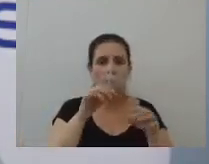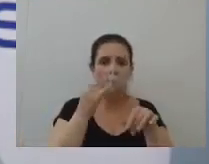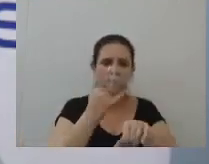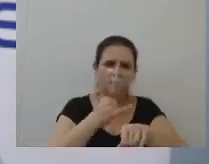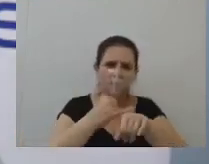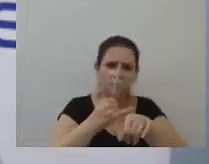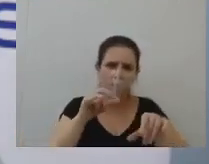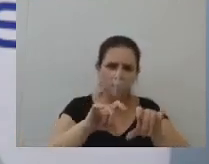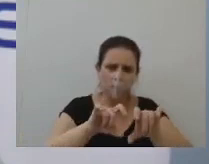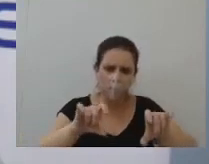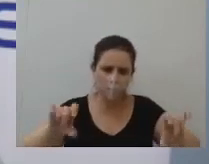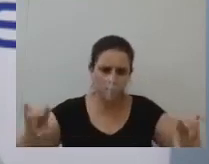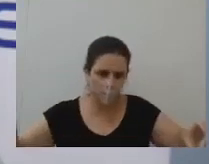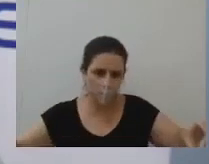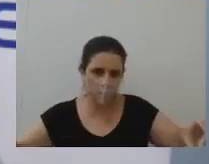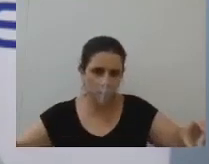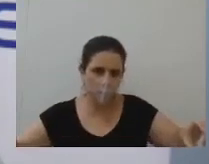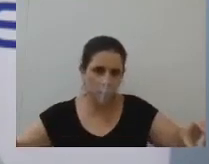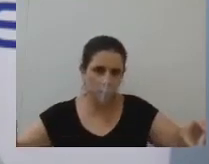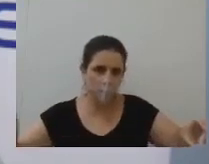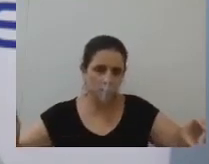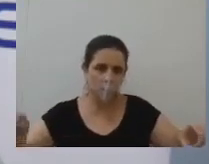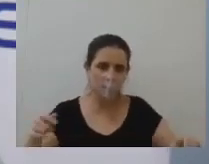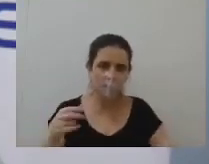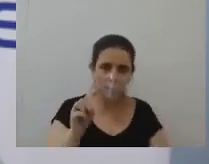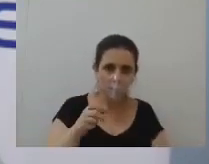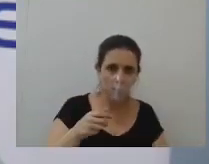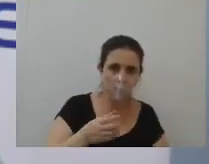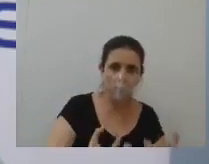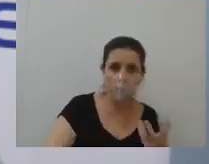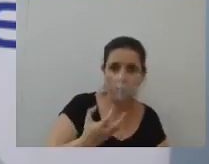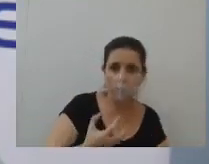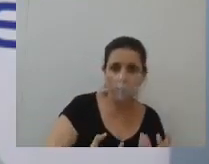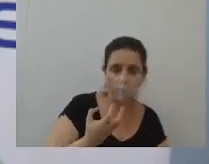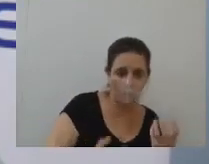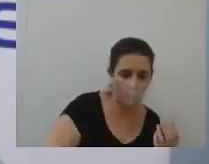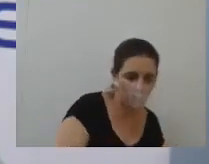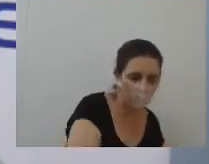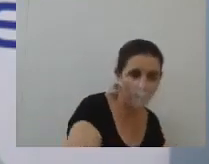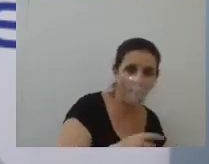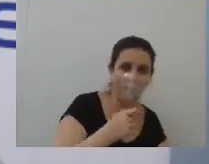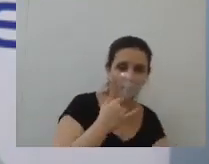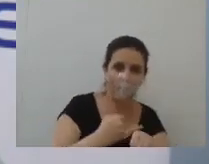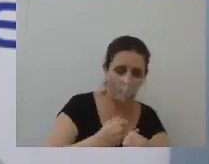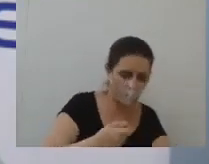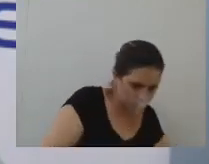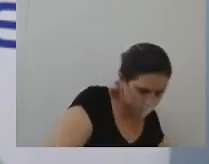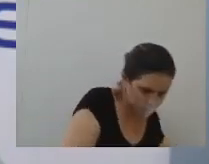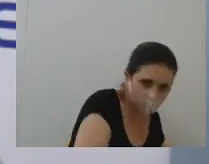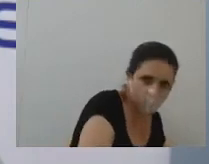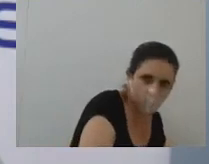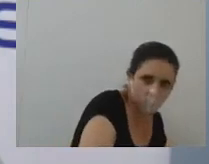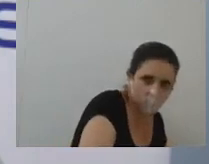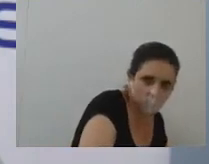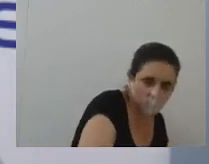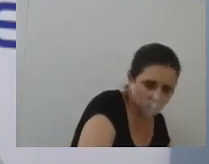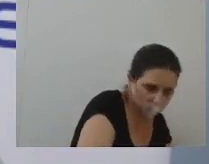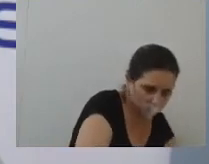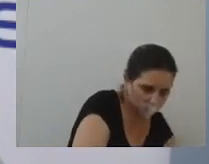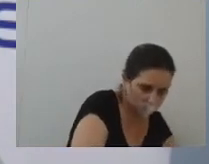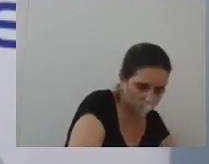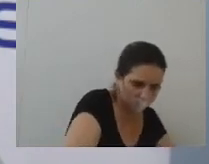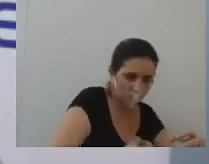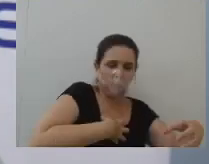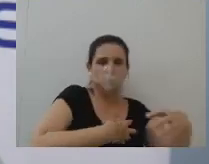metal bom condutor, que você coloque ela lá numa chama, coloque ela lá, uma extremidade, e aí você